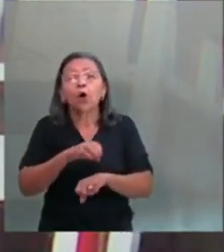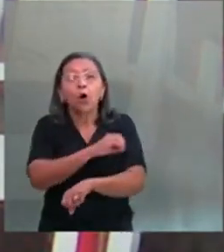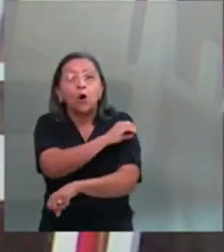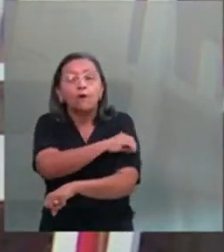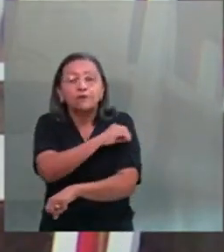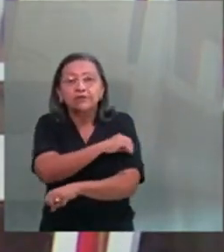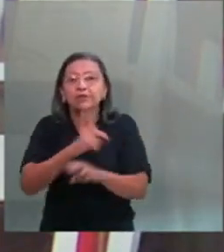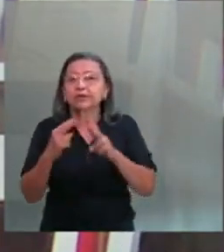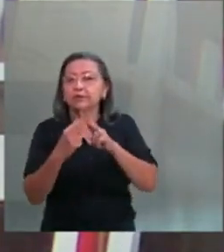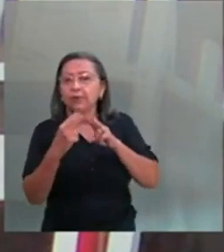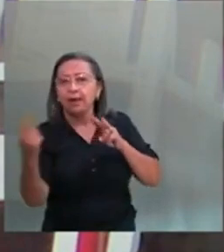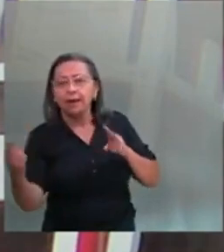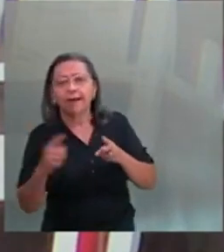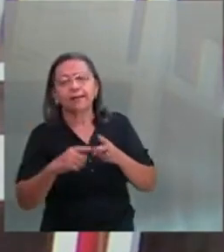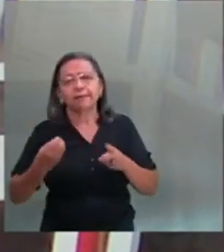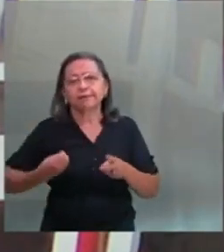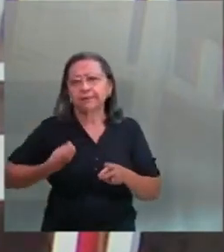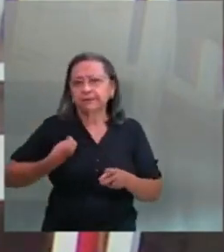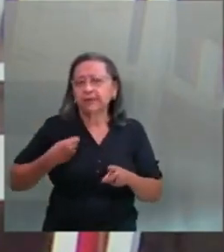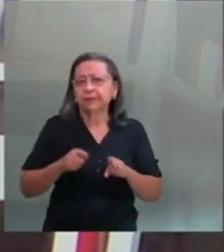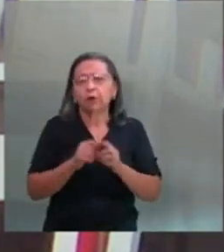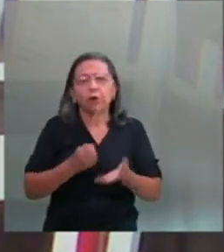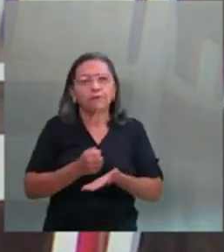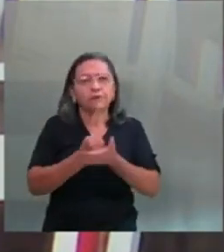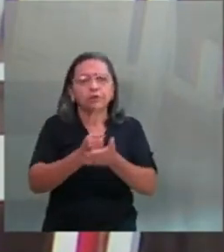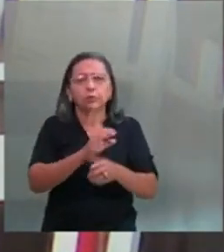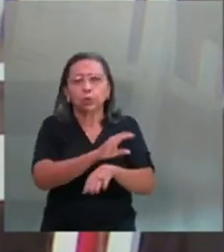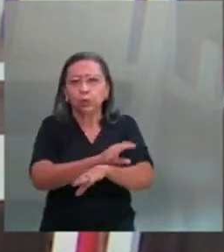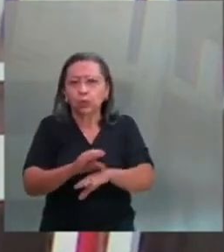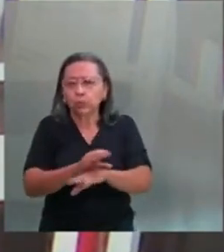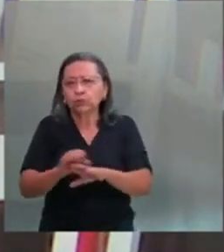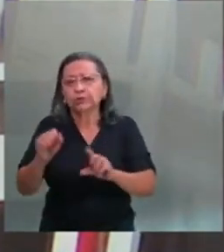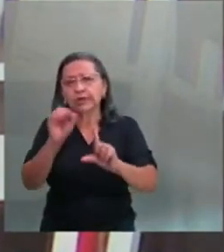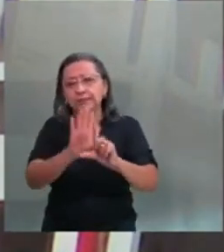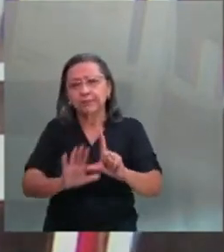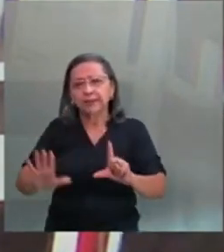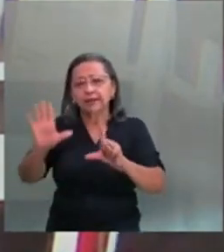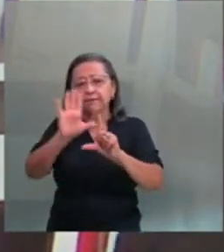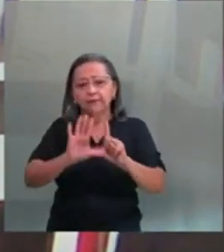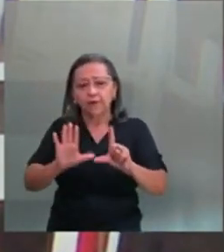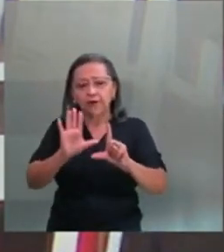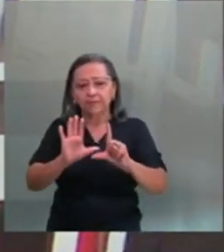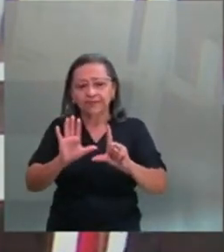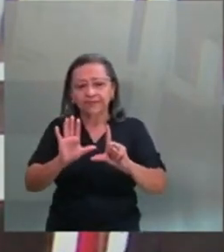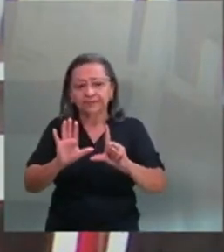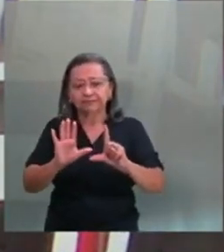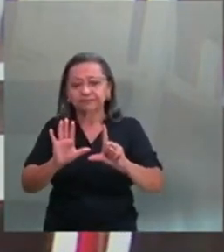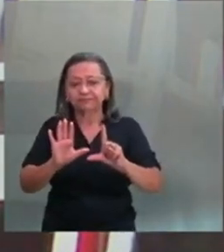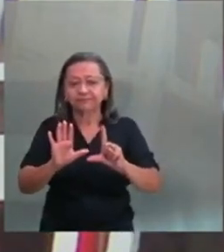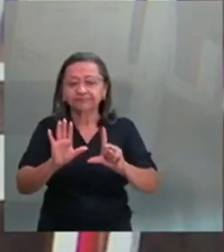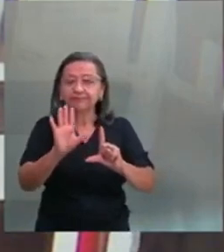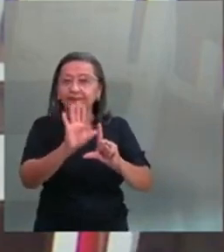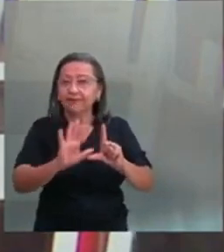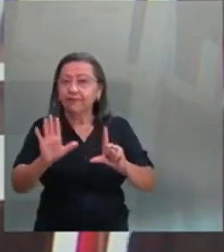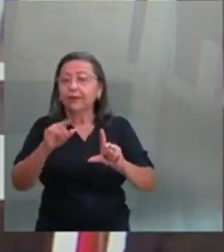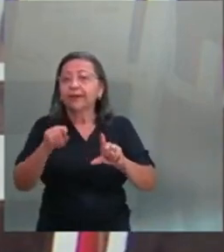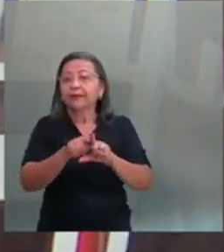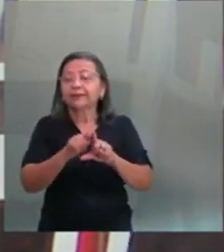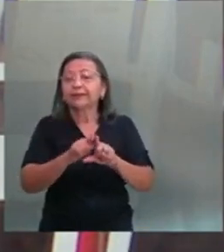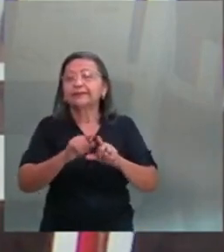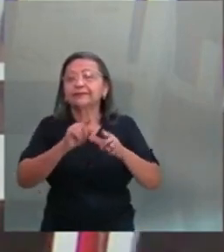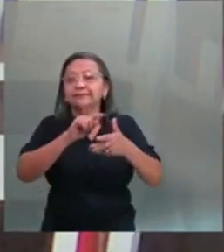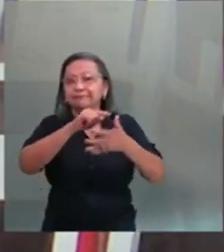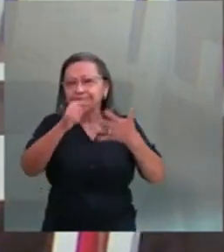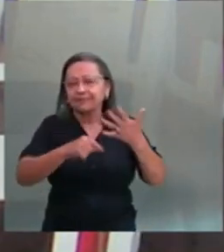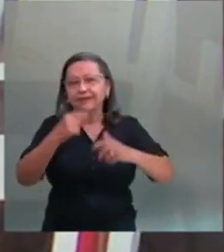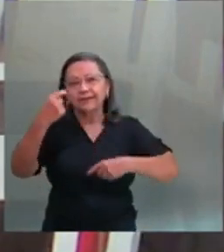online e presenciais, oferecendo cursos a partir das plataformas que essas ações que têm sido debatidas